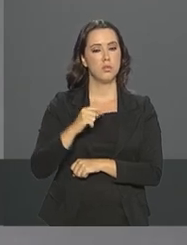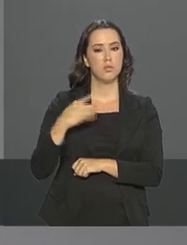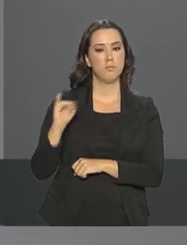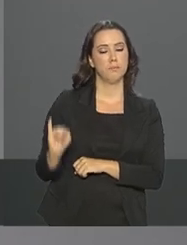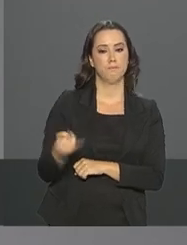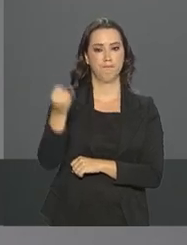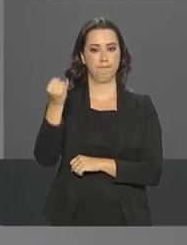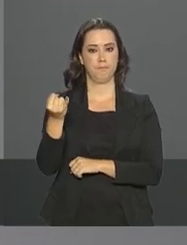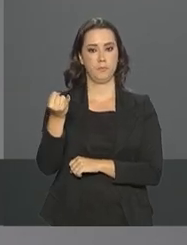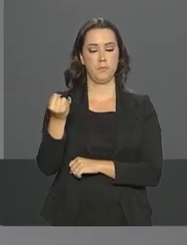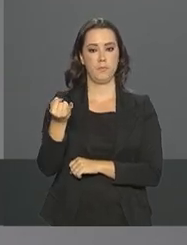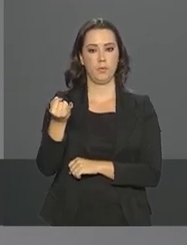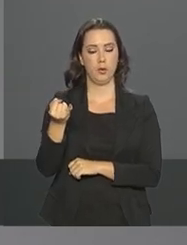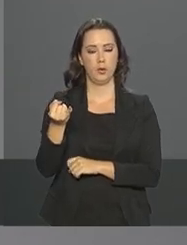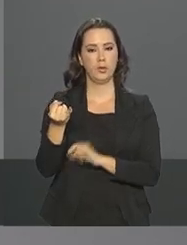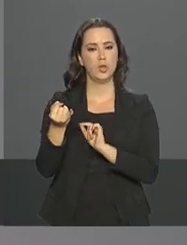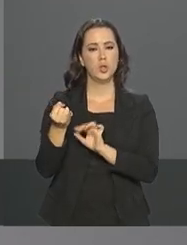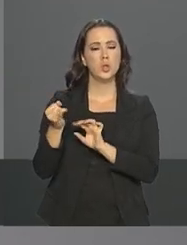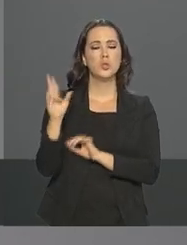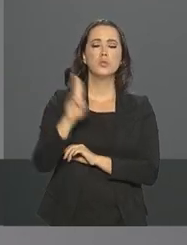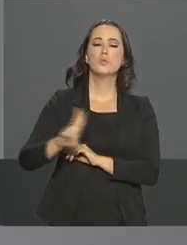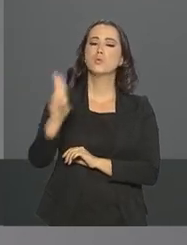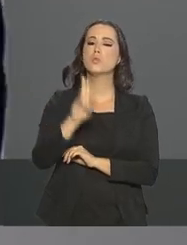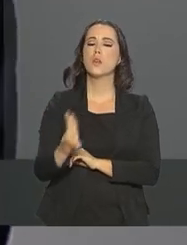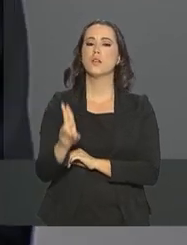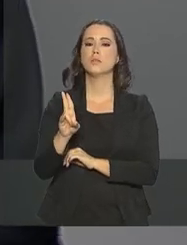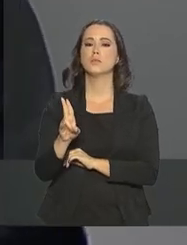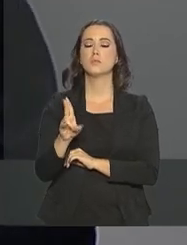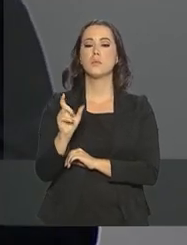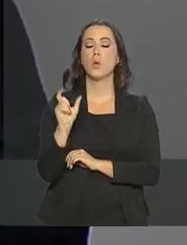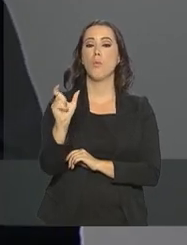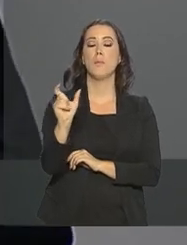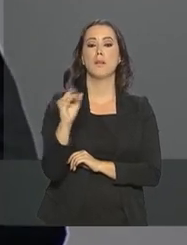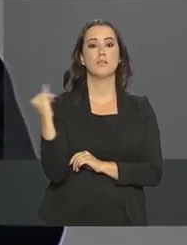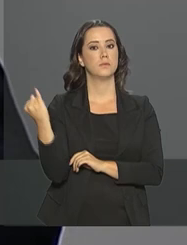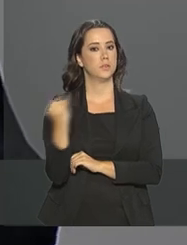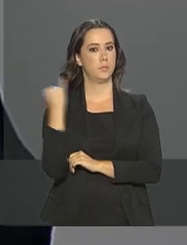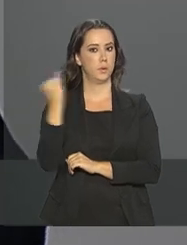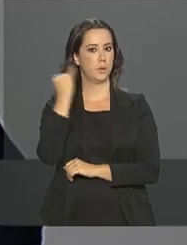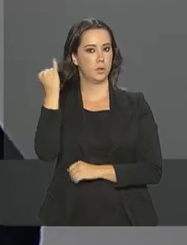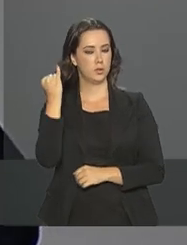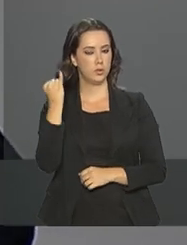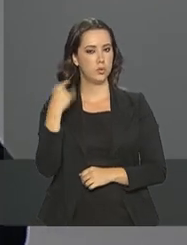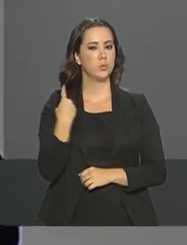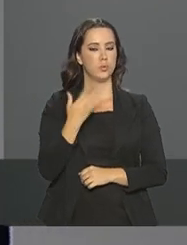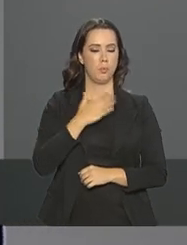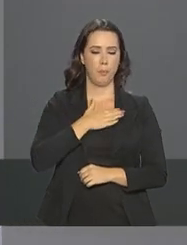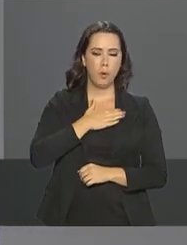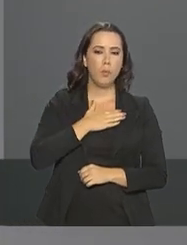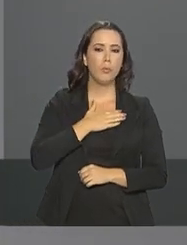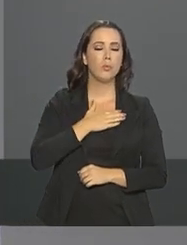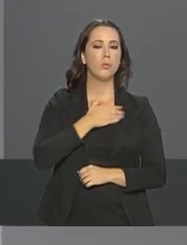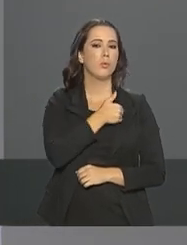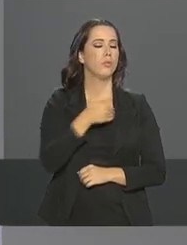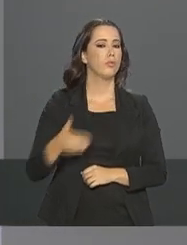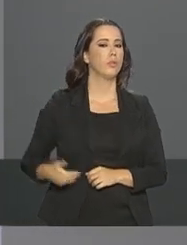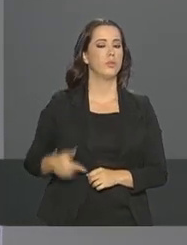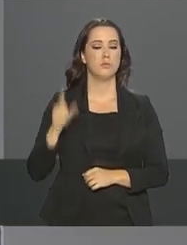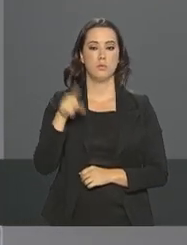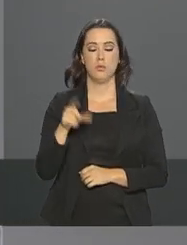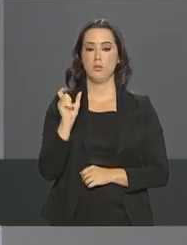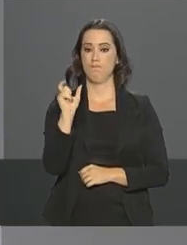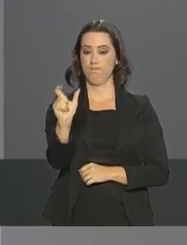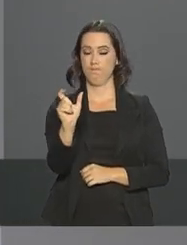oportunidade de utilizar uma palavra chave do meu governo e foi a palavra